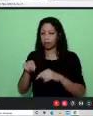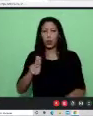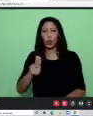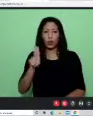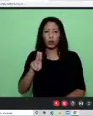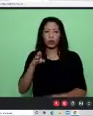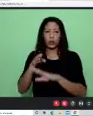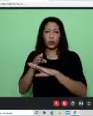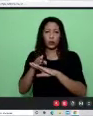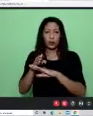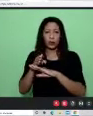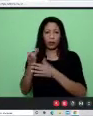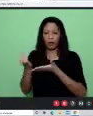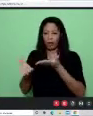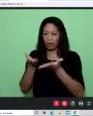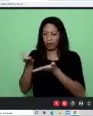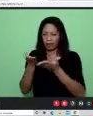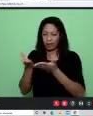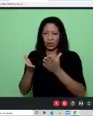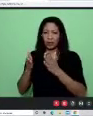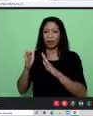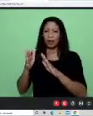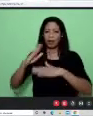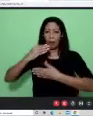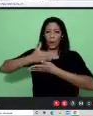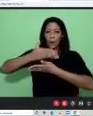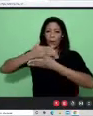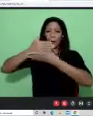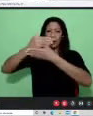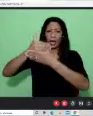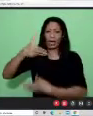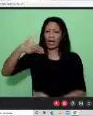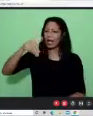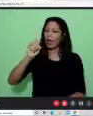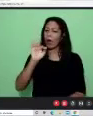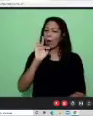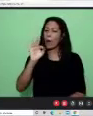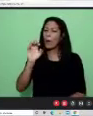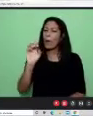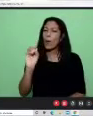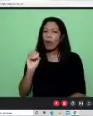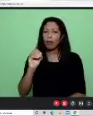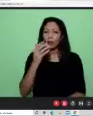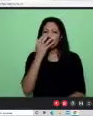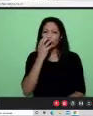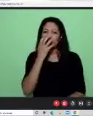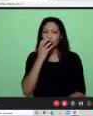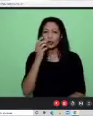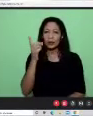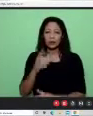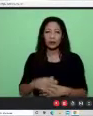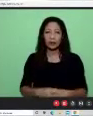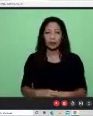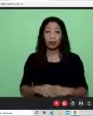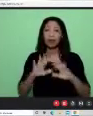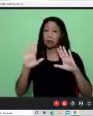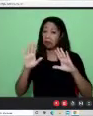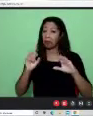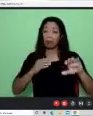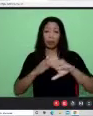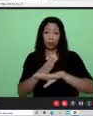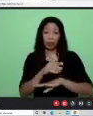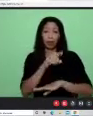aquelas salas para atendimento cheias de mofo. Podem ir lá. O armário que guarda